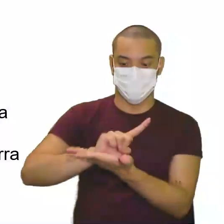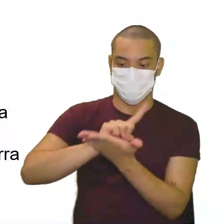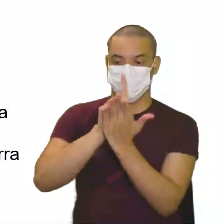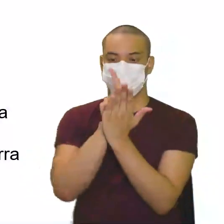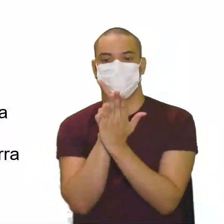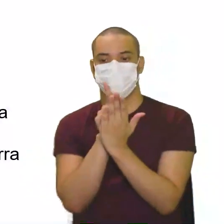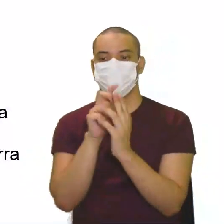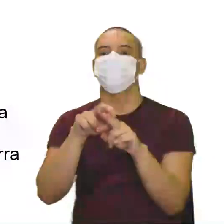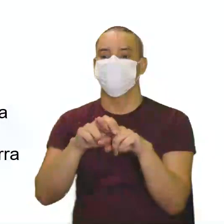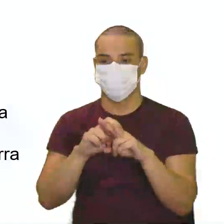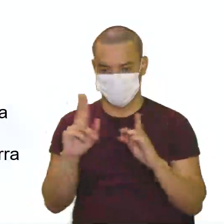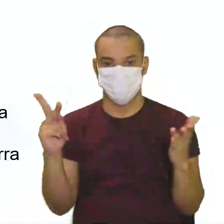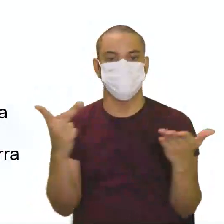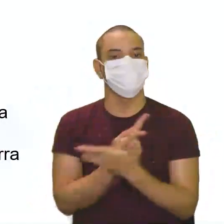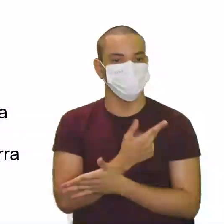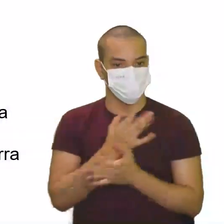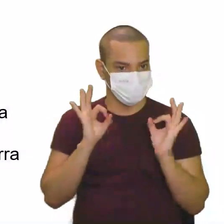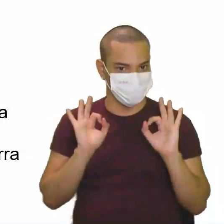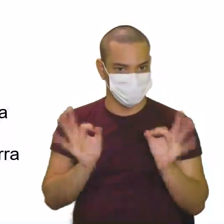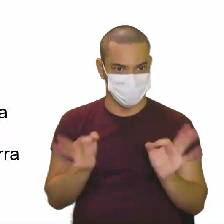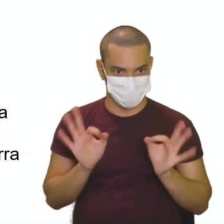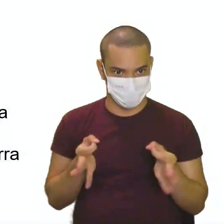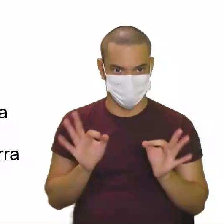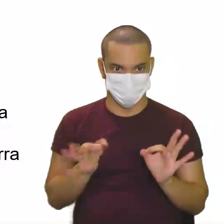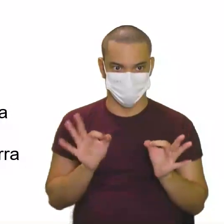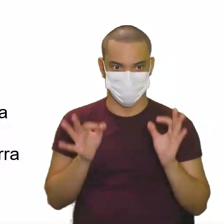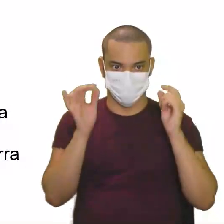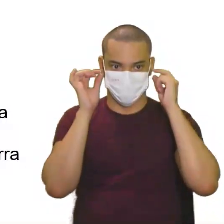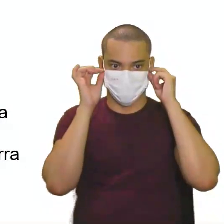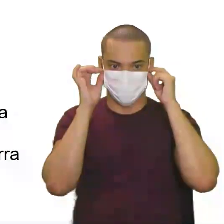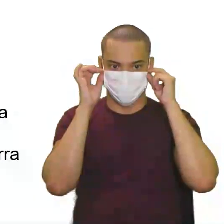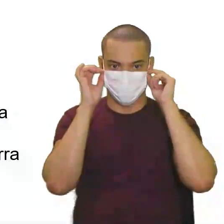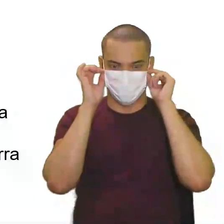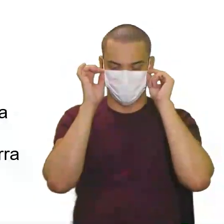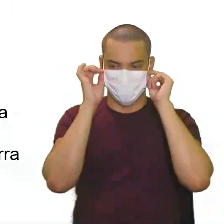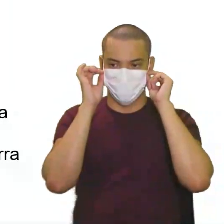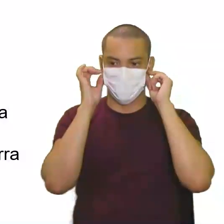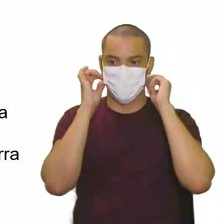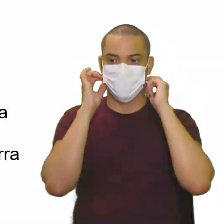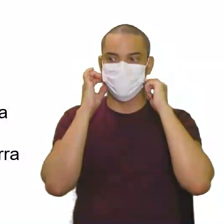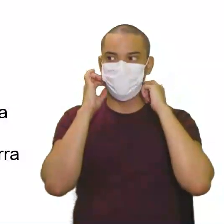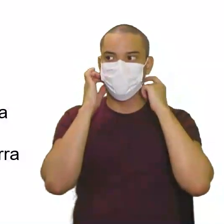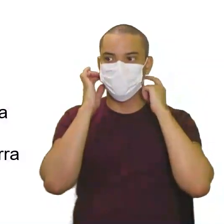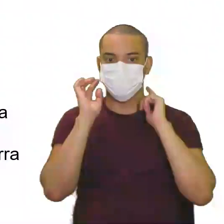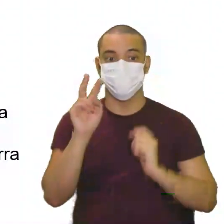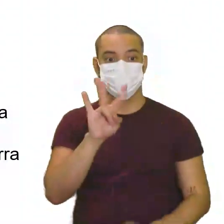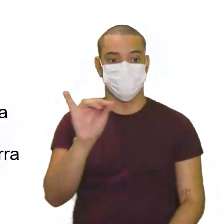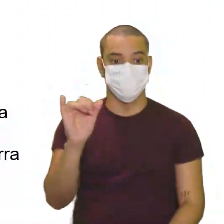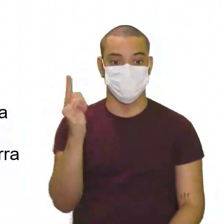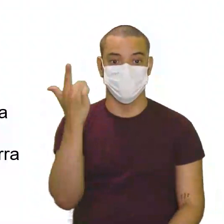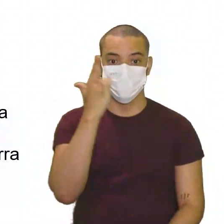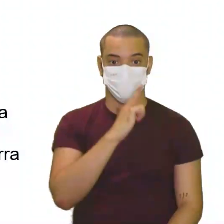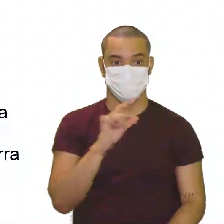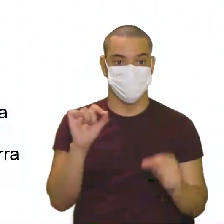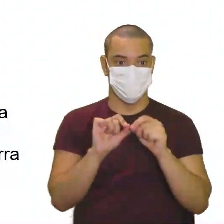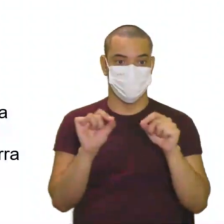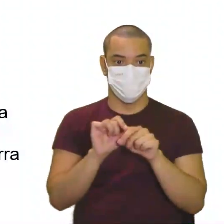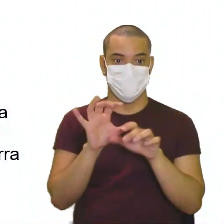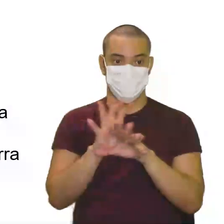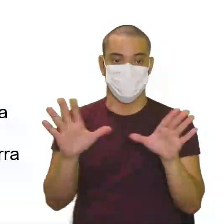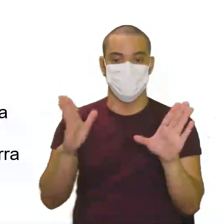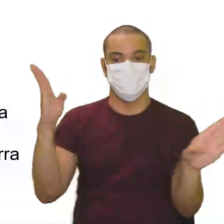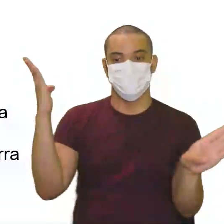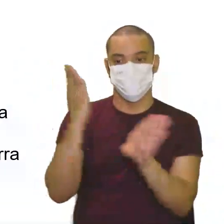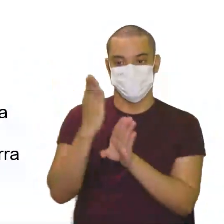então a bússola que tá vendo ó Então se comporta aqui e vai atrair essa parte da bússola e